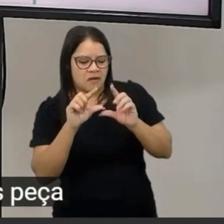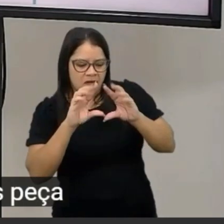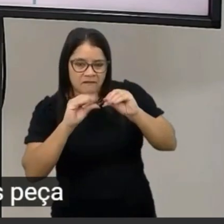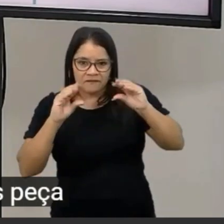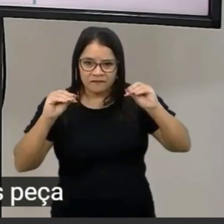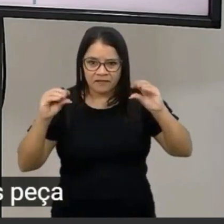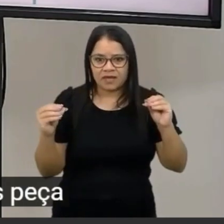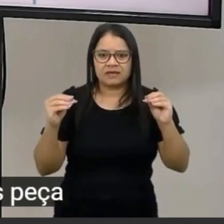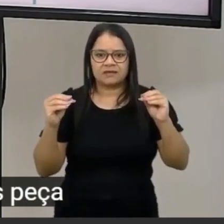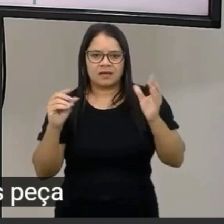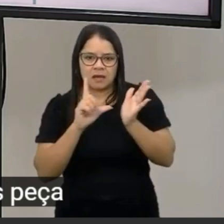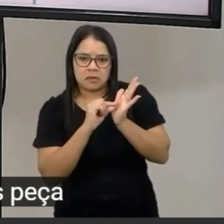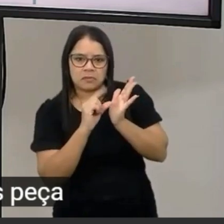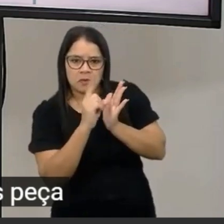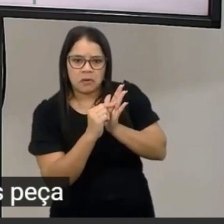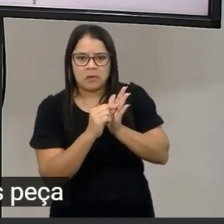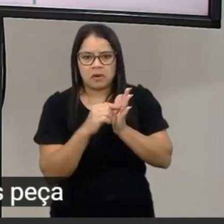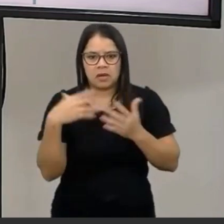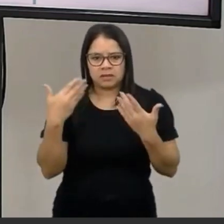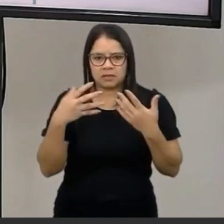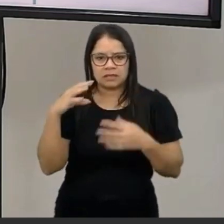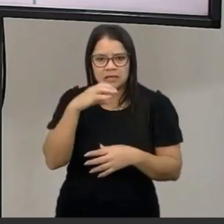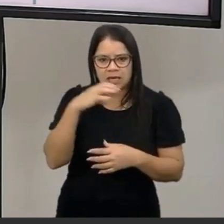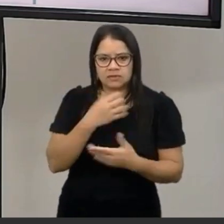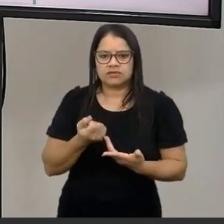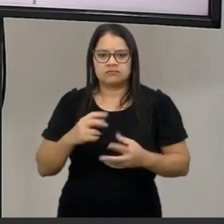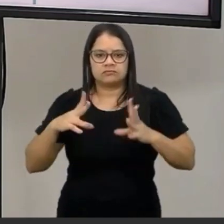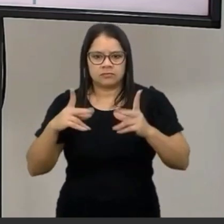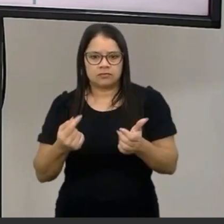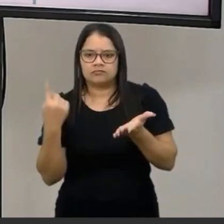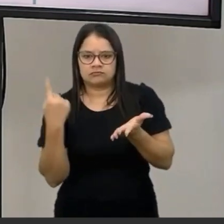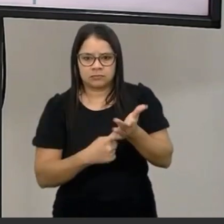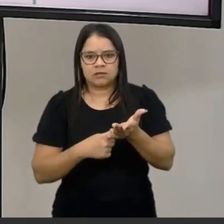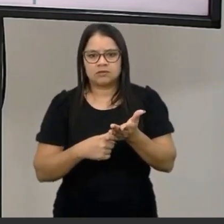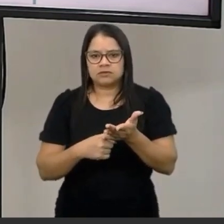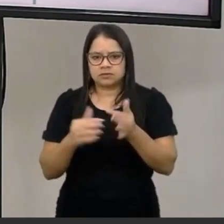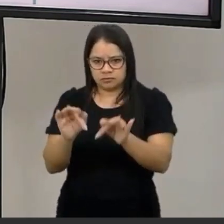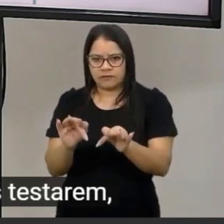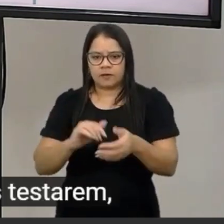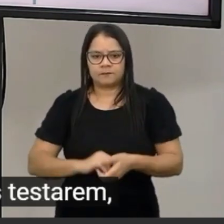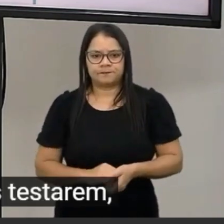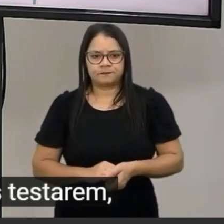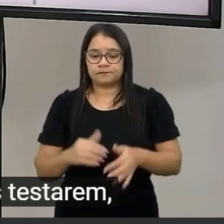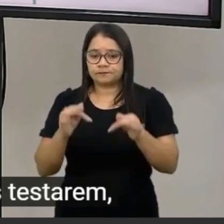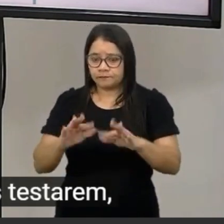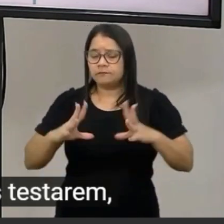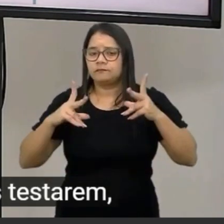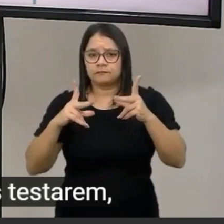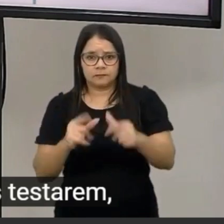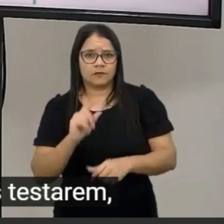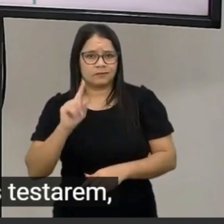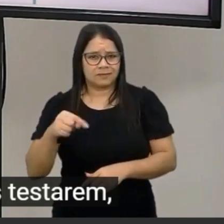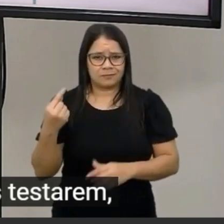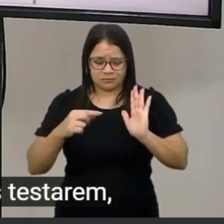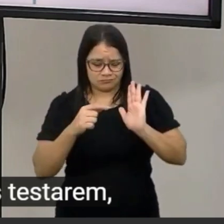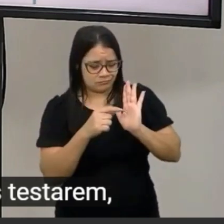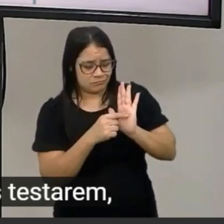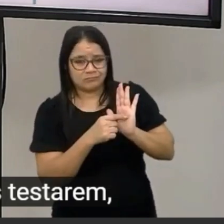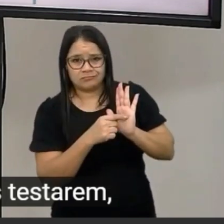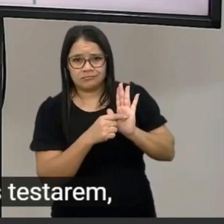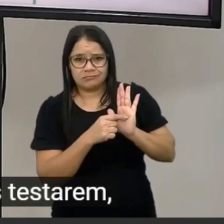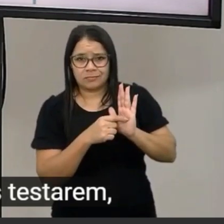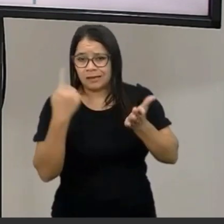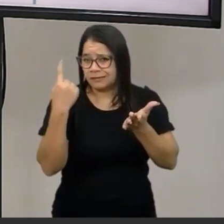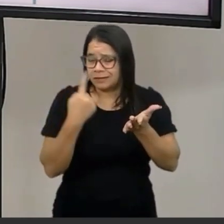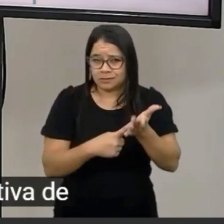cola. Então, deixa eles criarem da melhor forma, certo? Mas peça que todos testem o funcionamento ao final. Ao final de tudo, depois que eles se